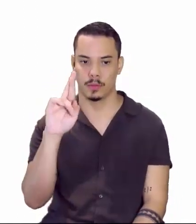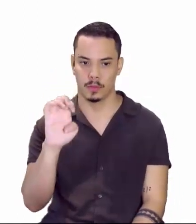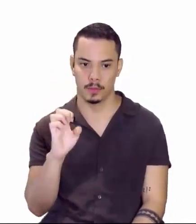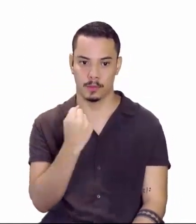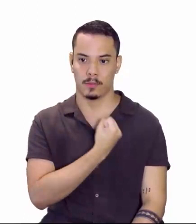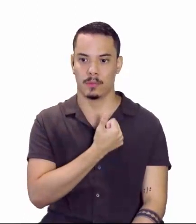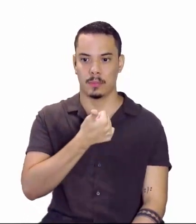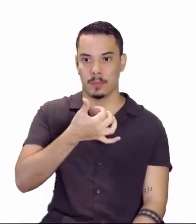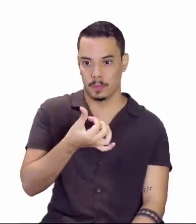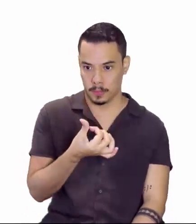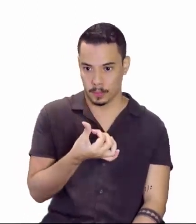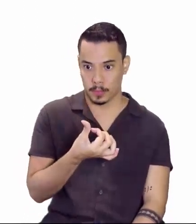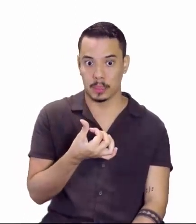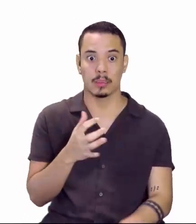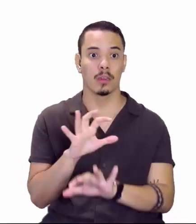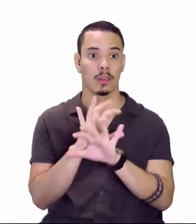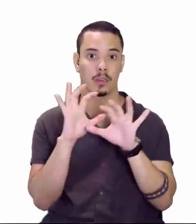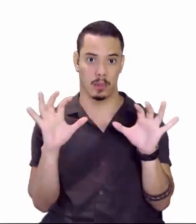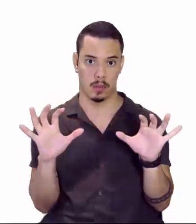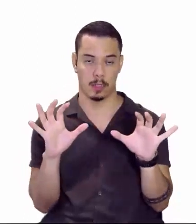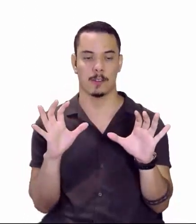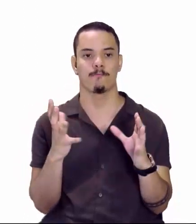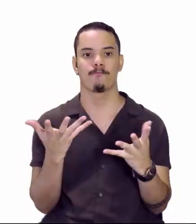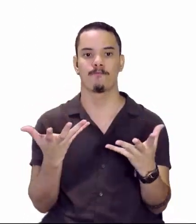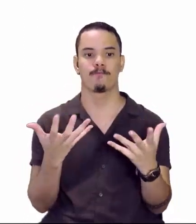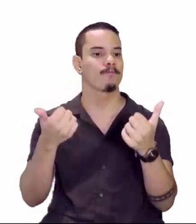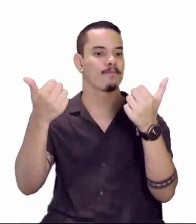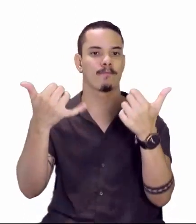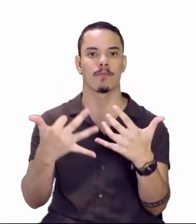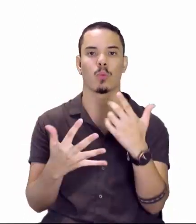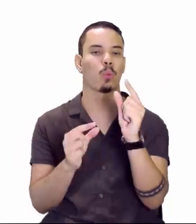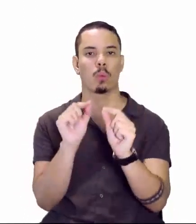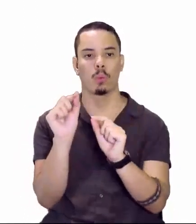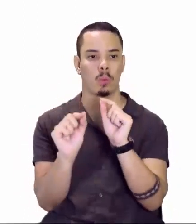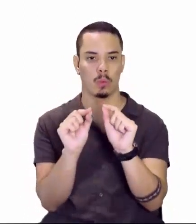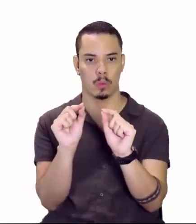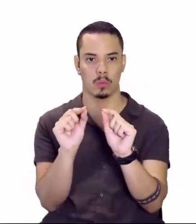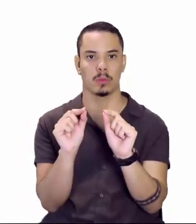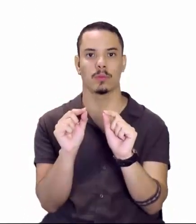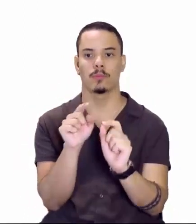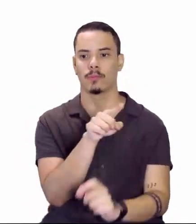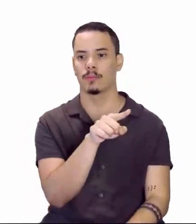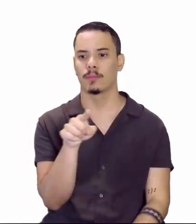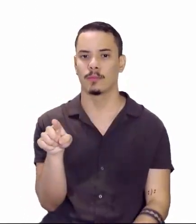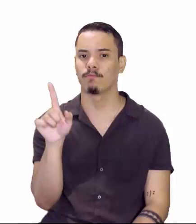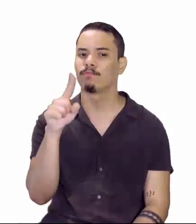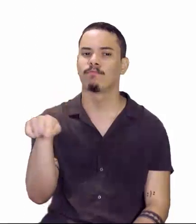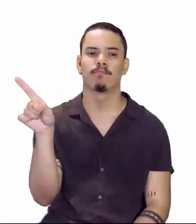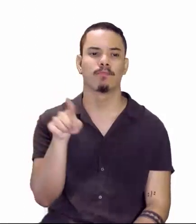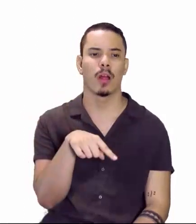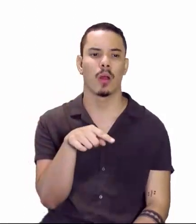Sendo assim, meu caro aluno, o que você